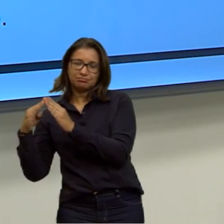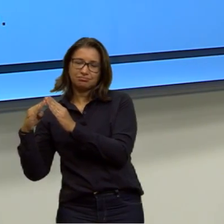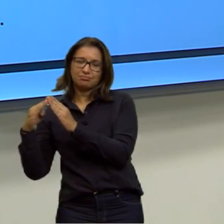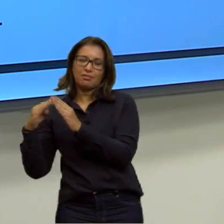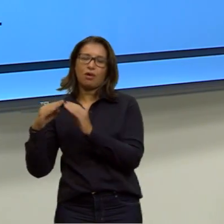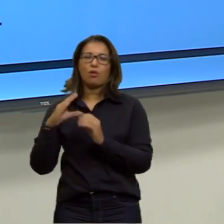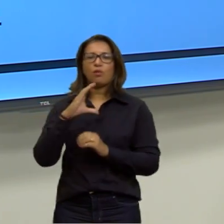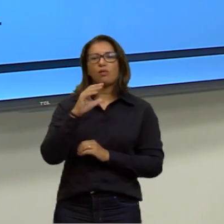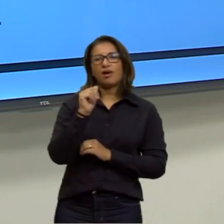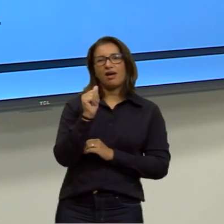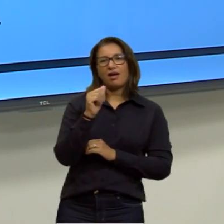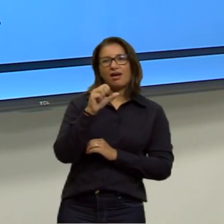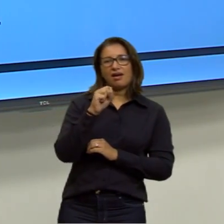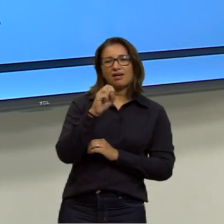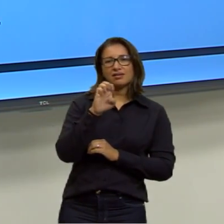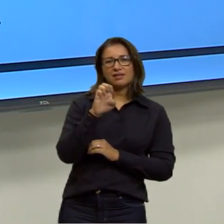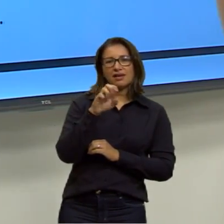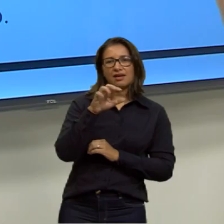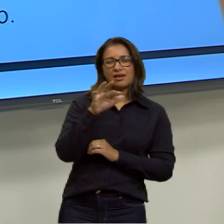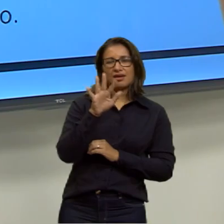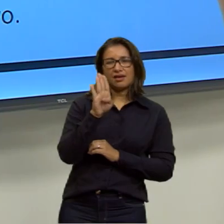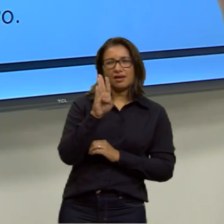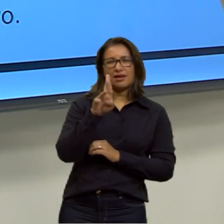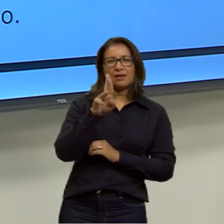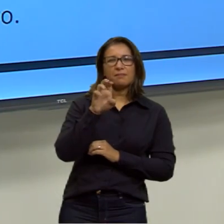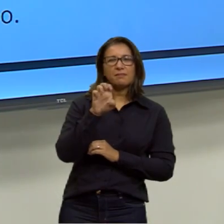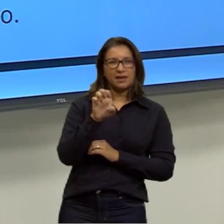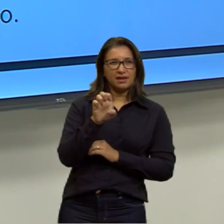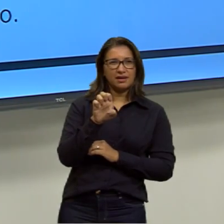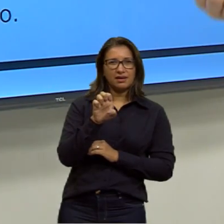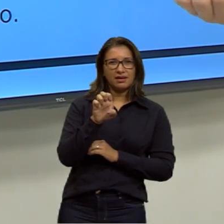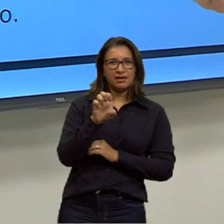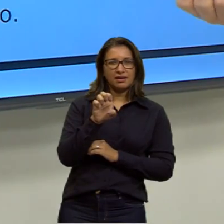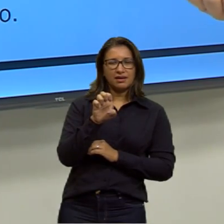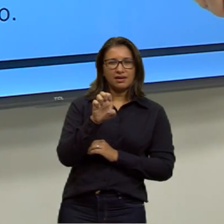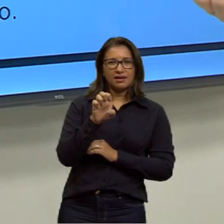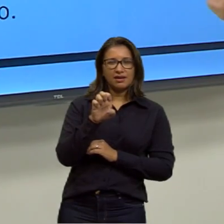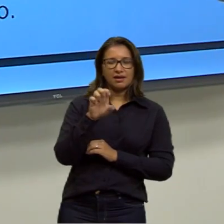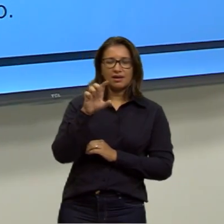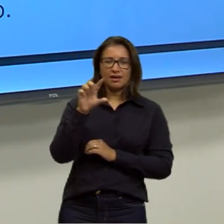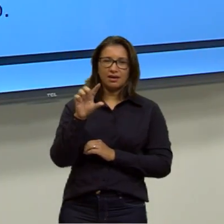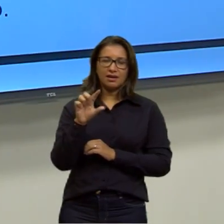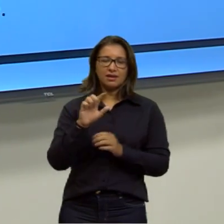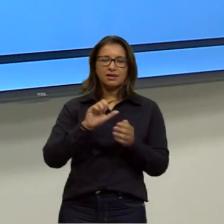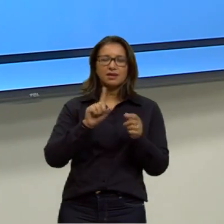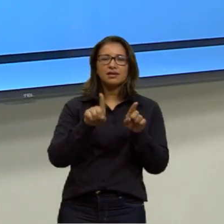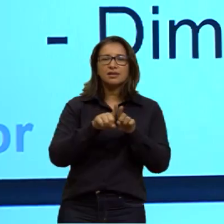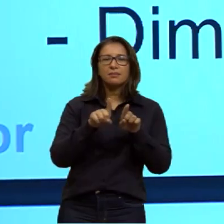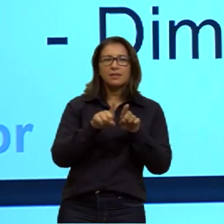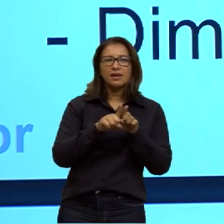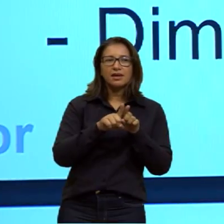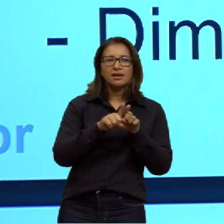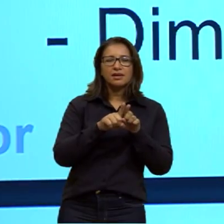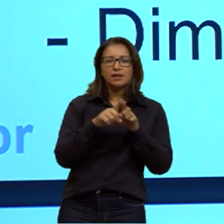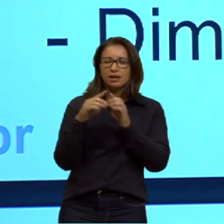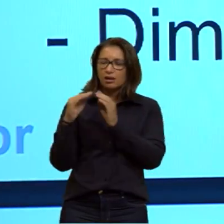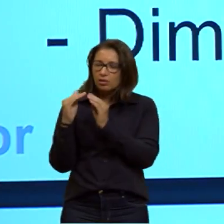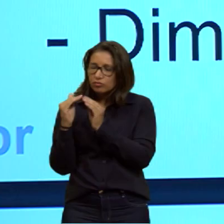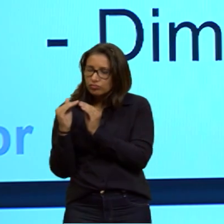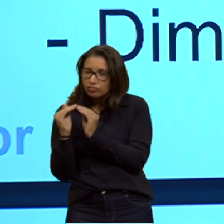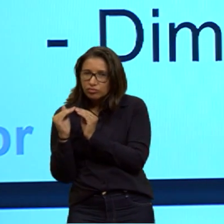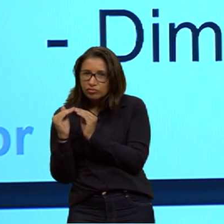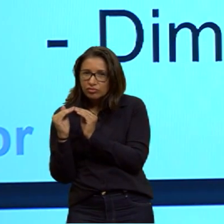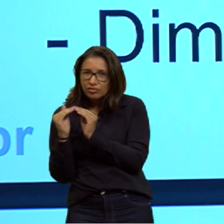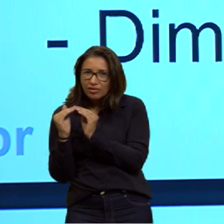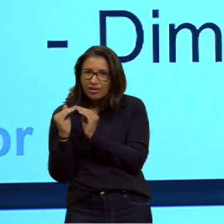uma casa pequenininha agora casarão vai ser o aumentativo de casa tem que tomar cuidado aqui no